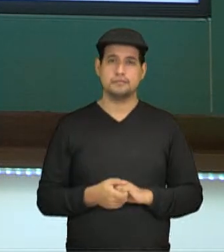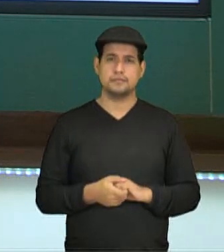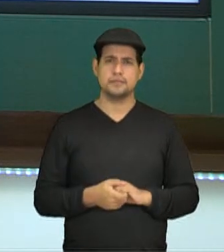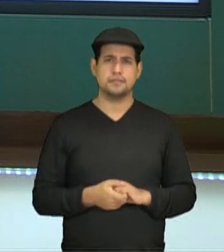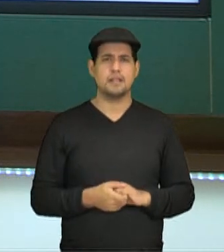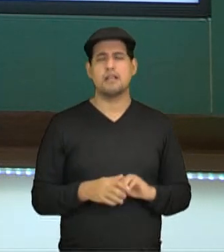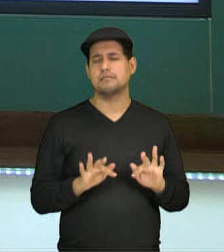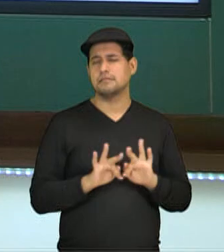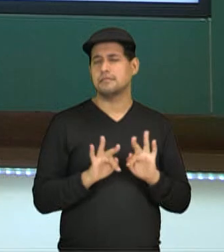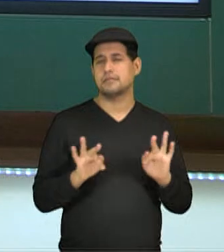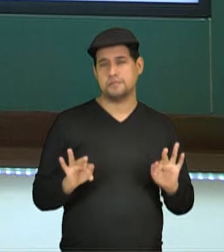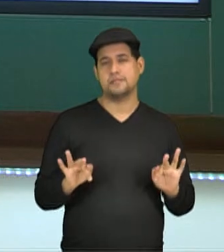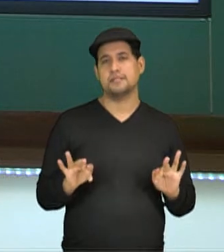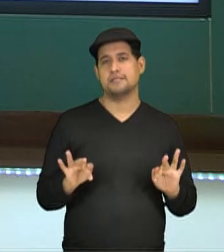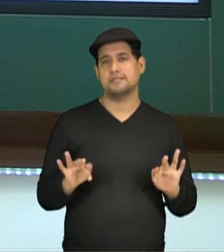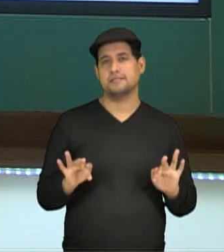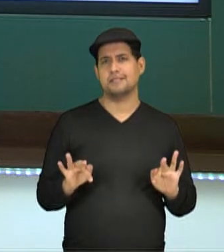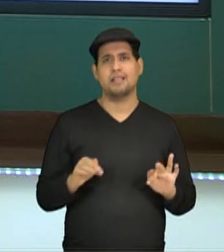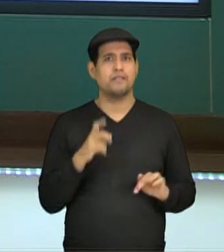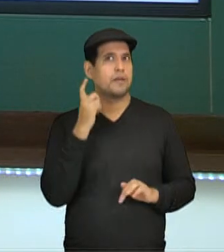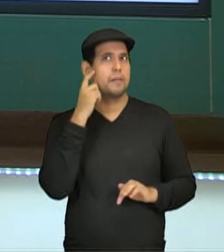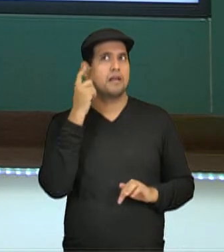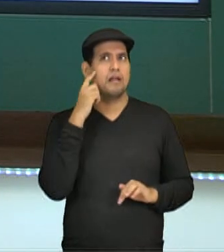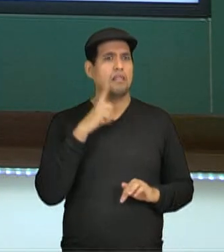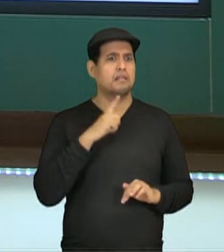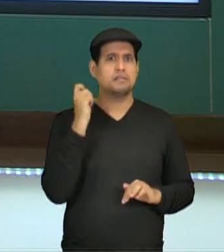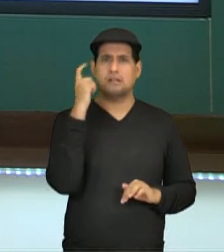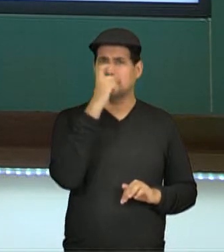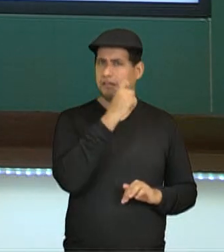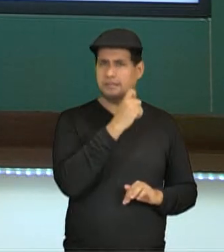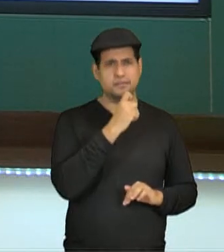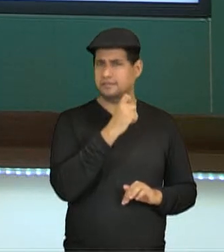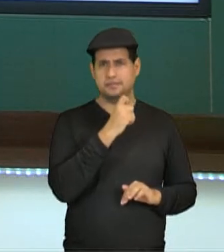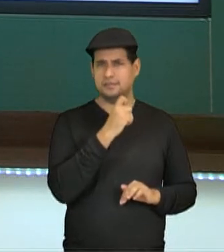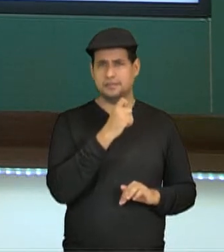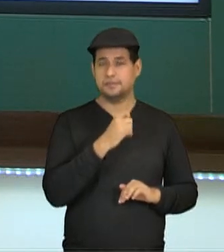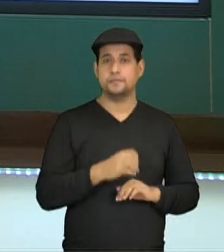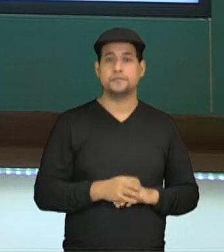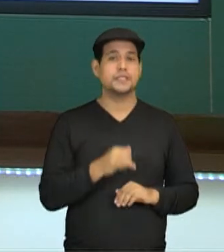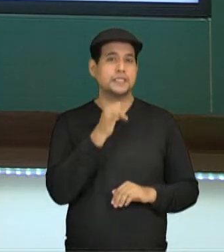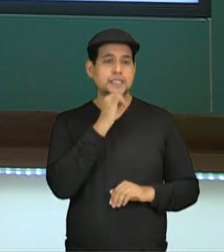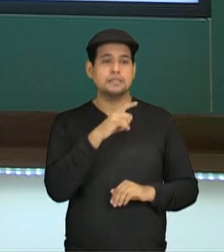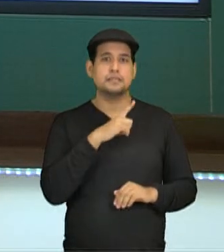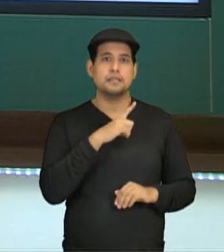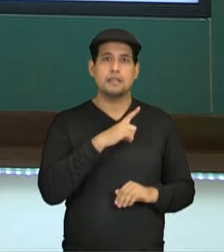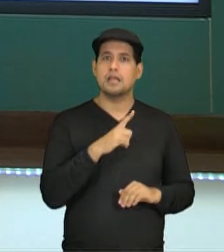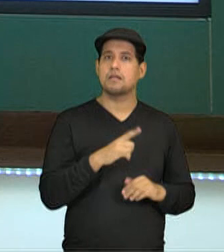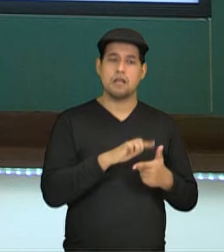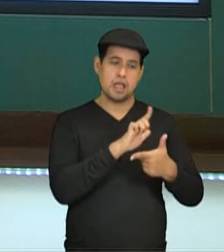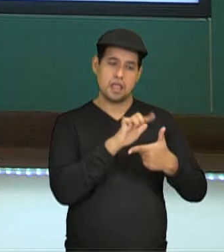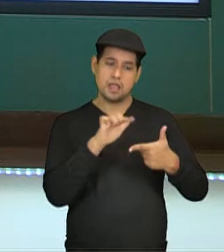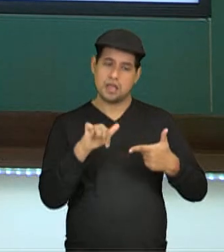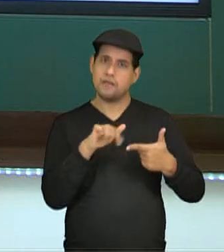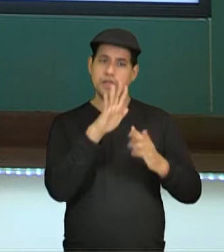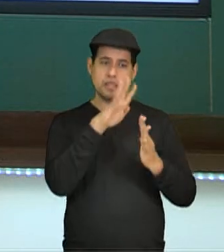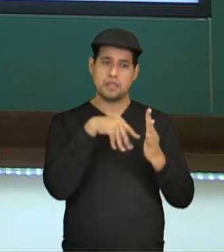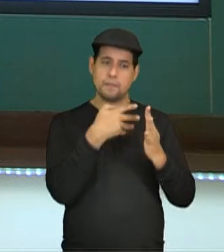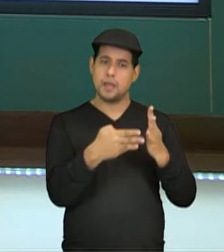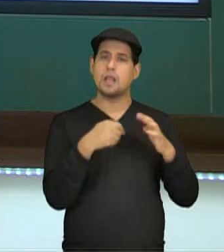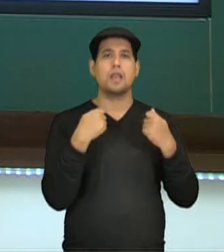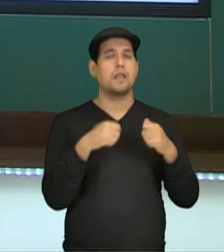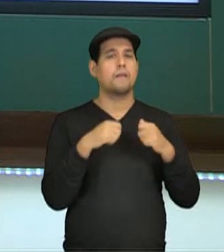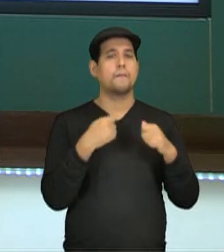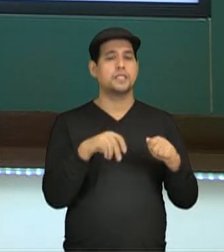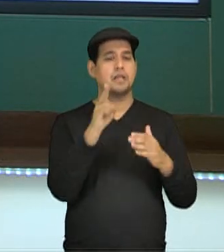é muito simples. Não fique achando que tem coisa difícil nessa história. Não. Quando você tem um gráfico, uma tabela, você só precisa